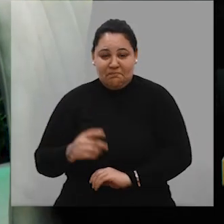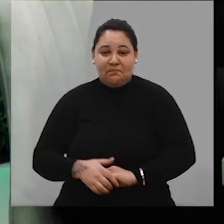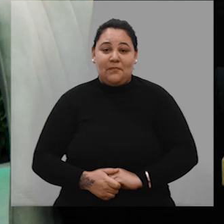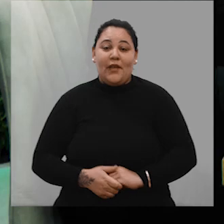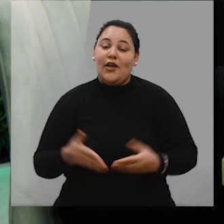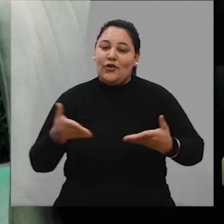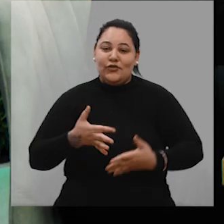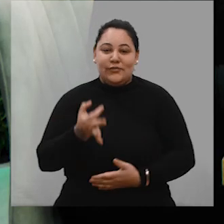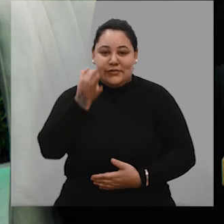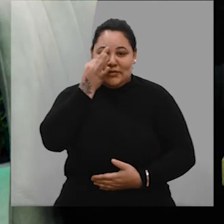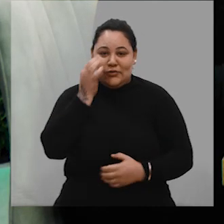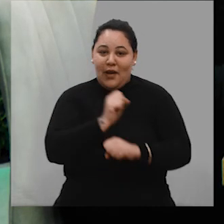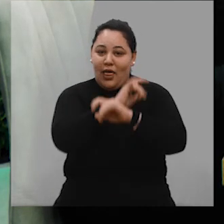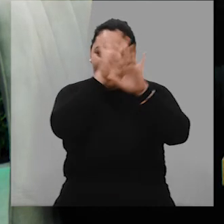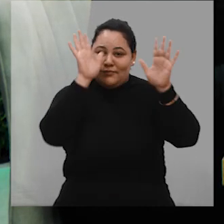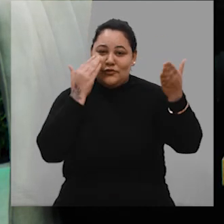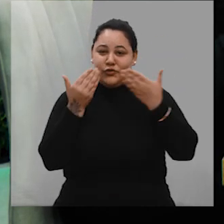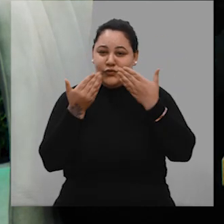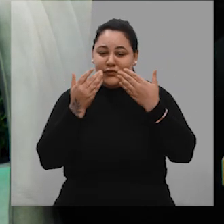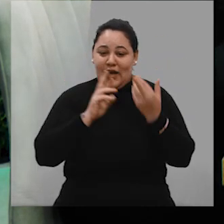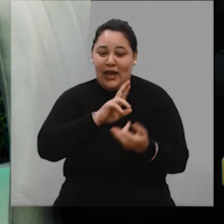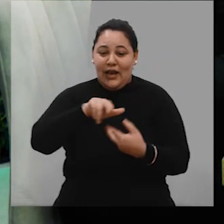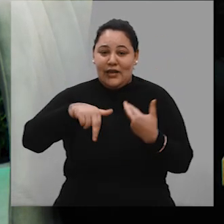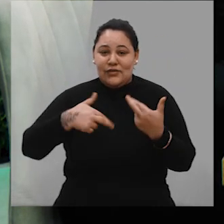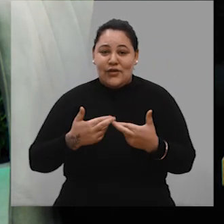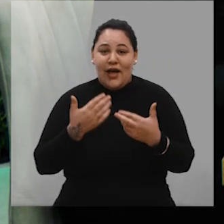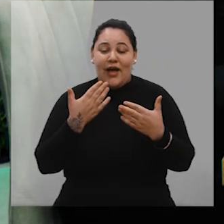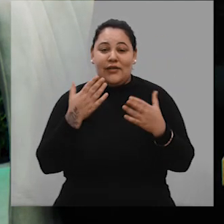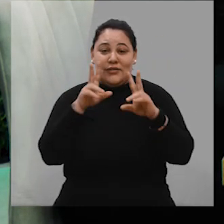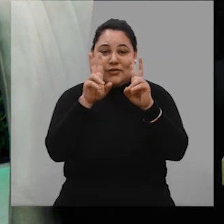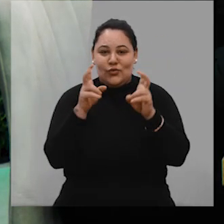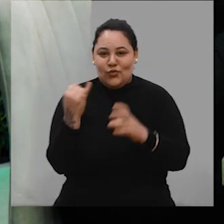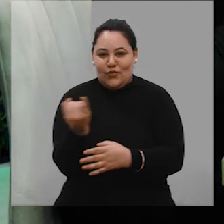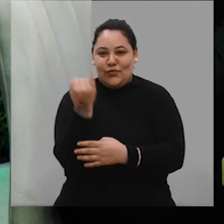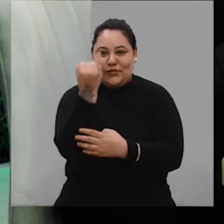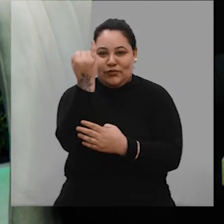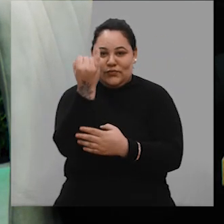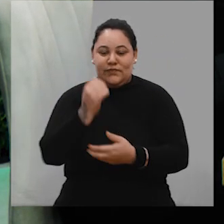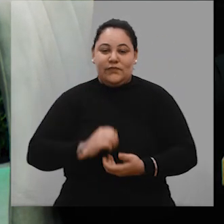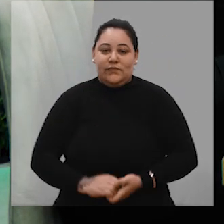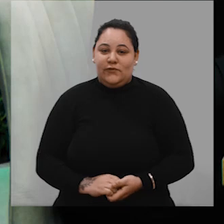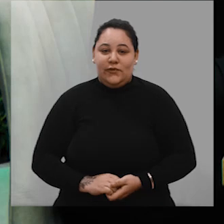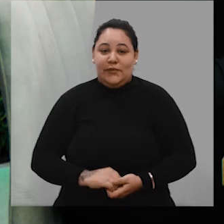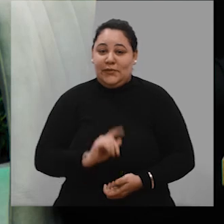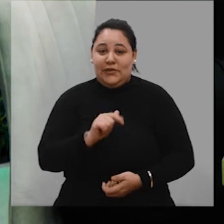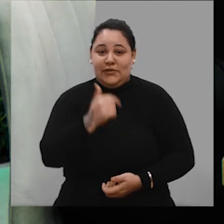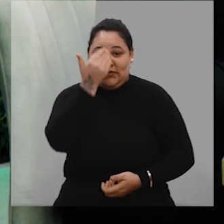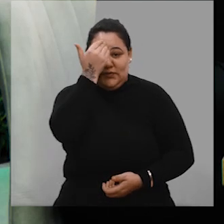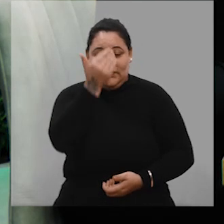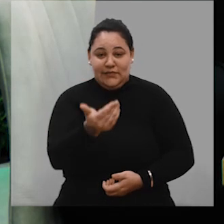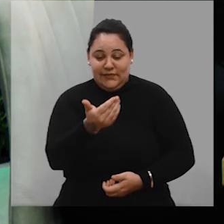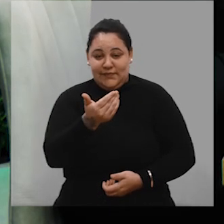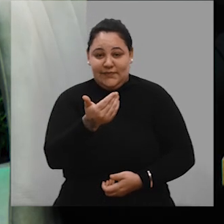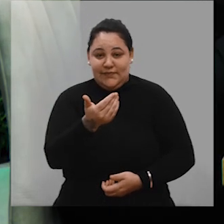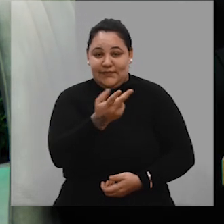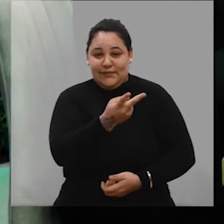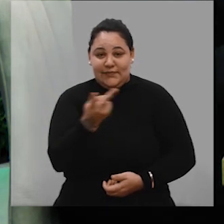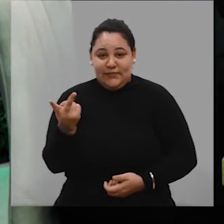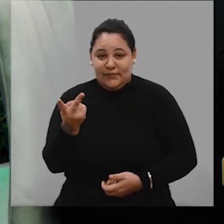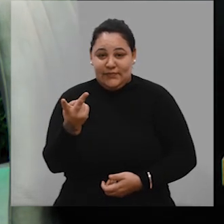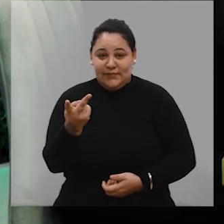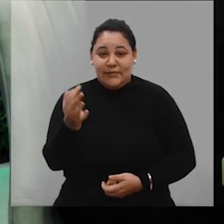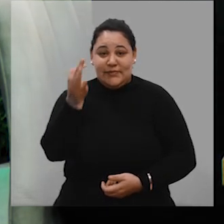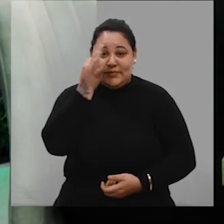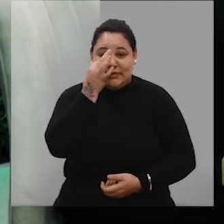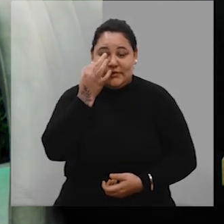comigo hoje para tirar todas as dúvidas a respeito deste assunto que é tão importante. Obrigada, meninas, pela presença de vocês. Quero